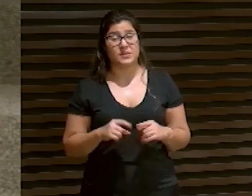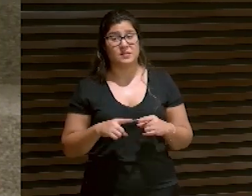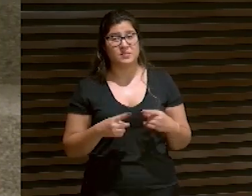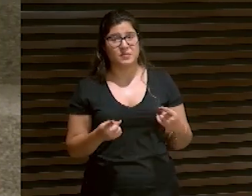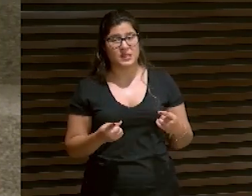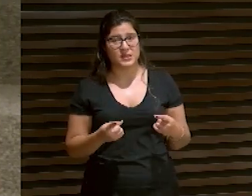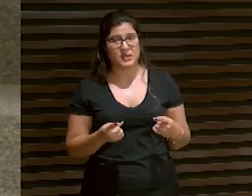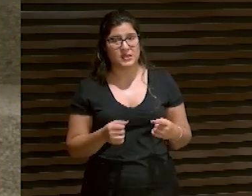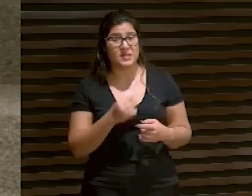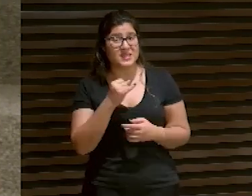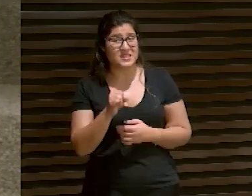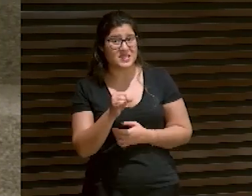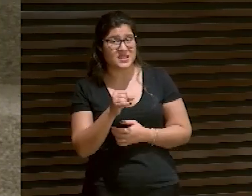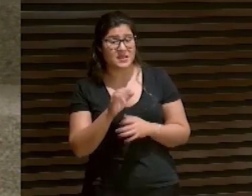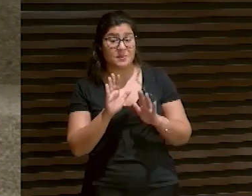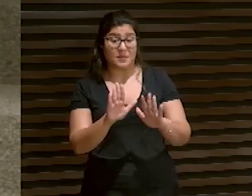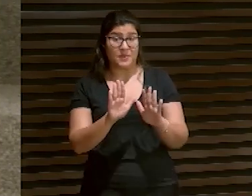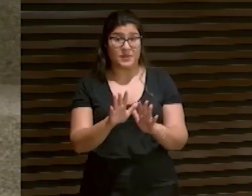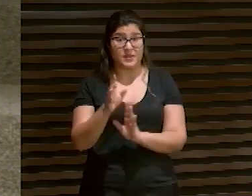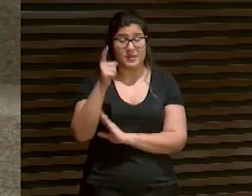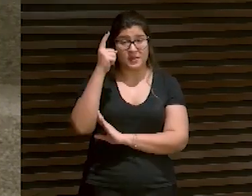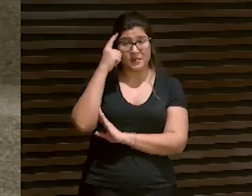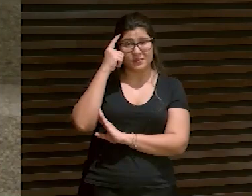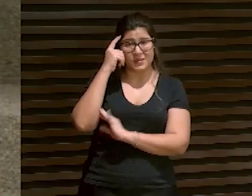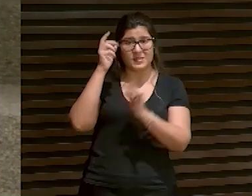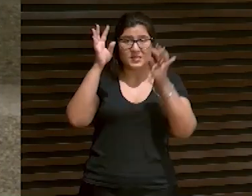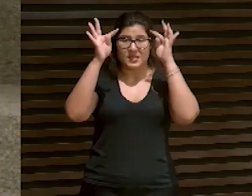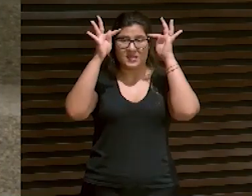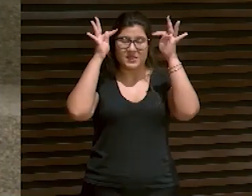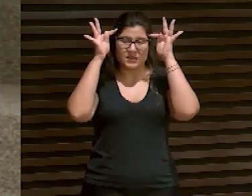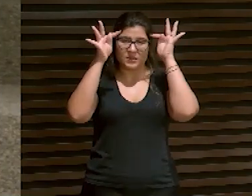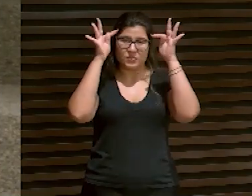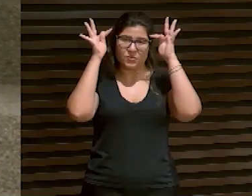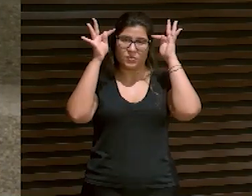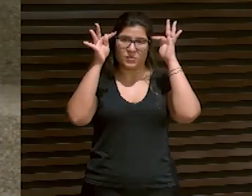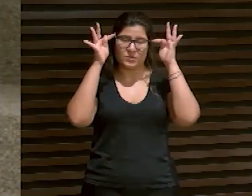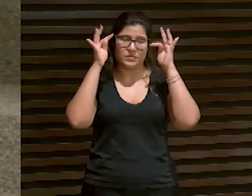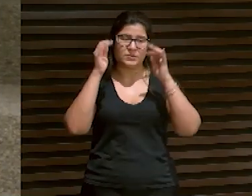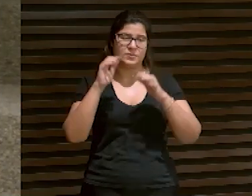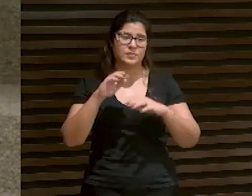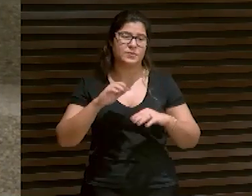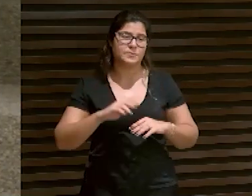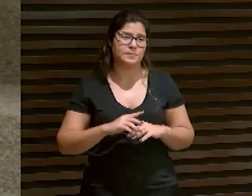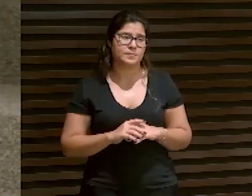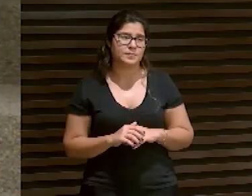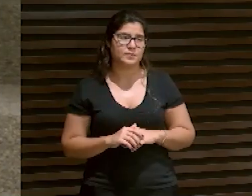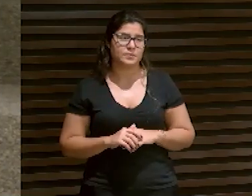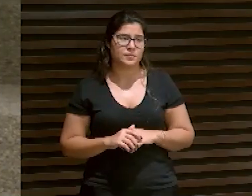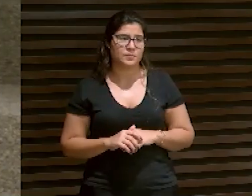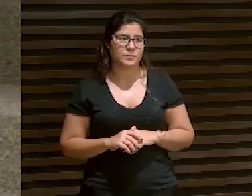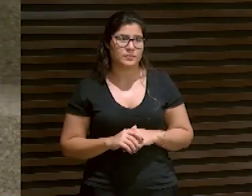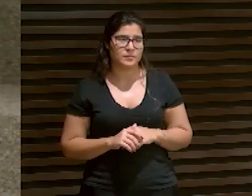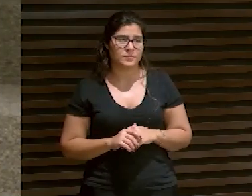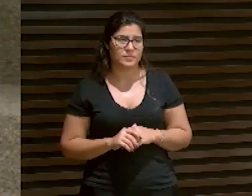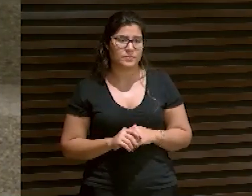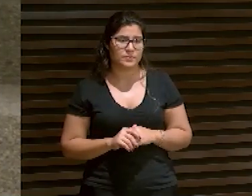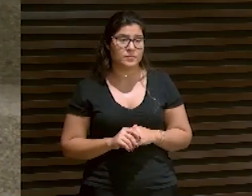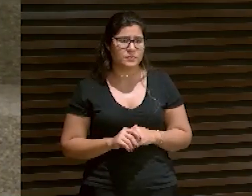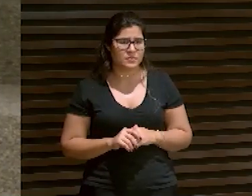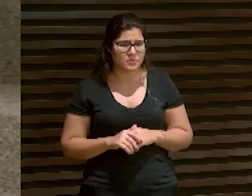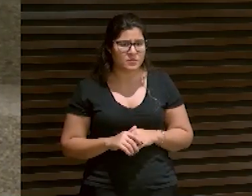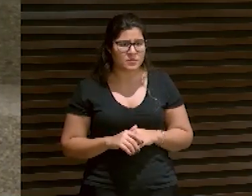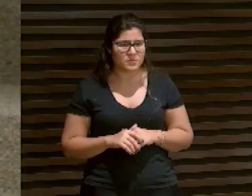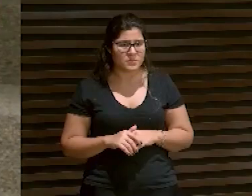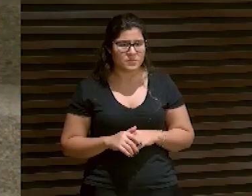gente for parar para pensar, a teologia ela é algo que basicamente é olharmos atentamente para as Escrituras